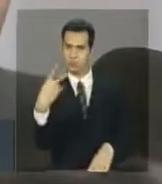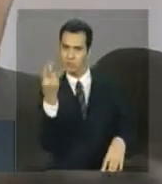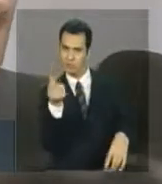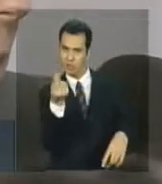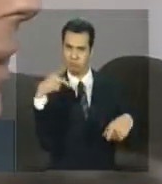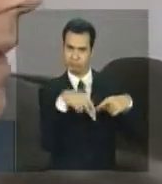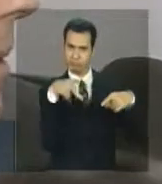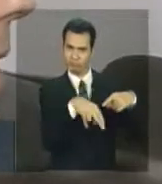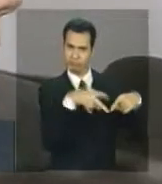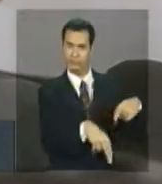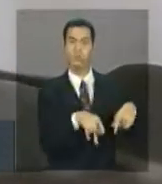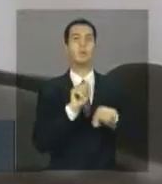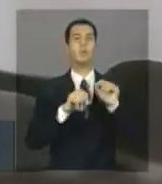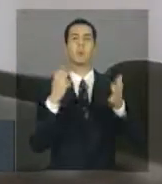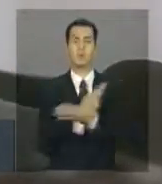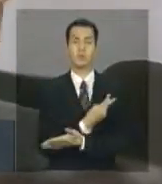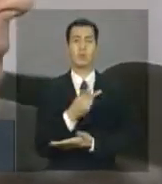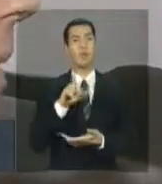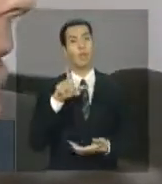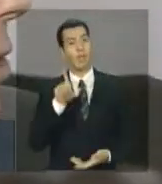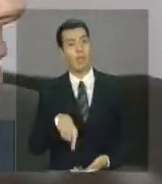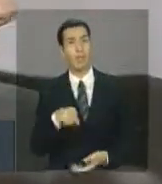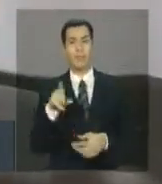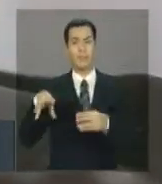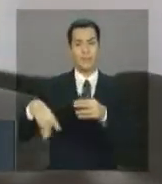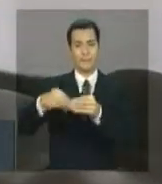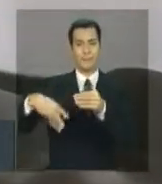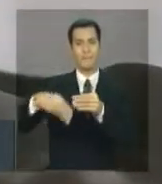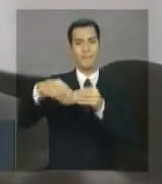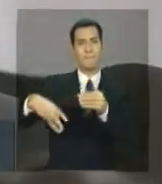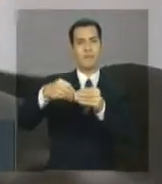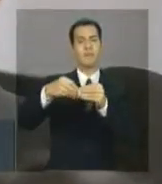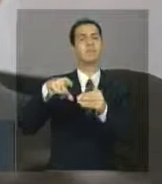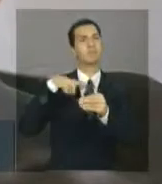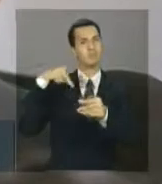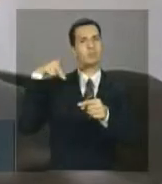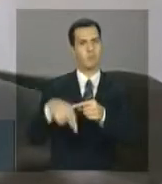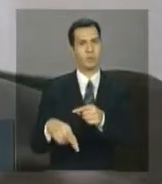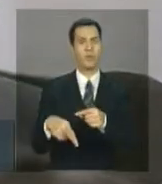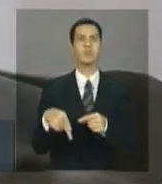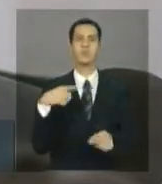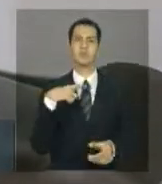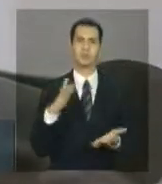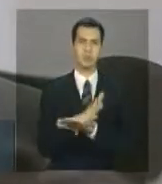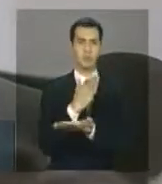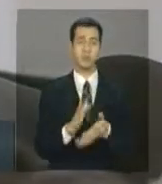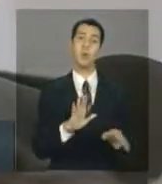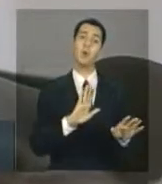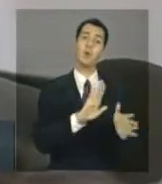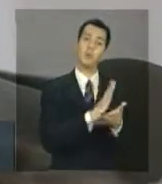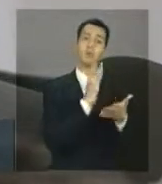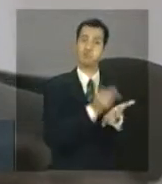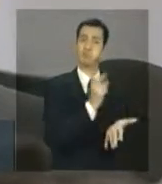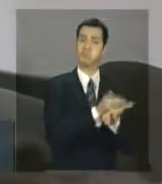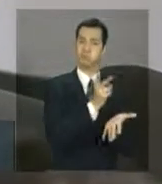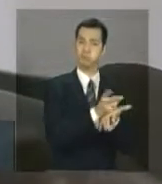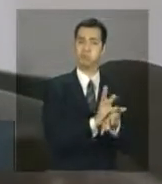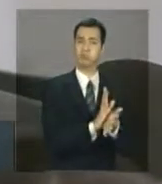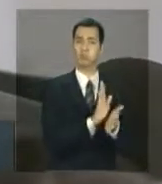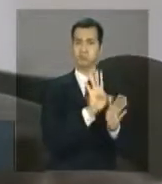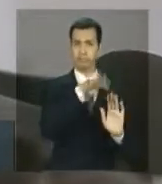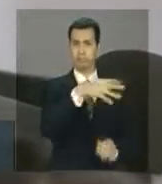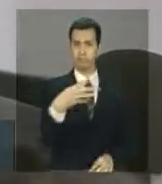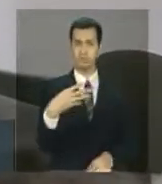uma parte das emendas, a outra parte está mantida, né, nos orçamentos, né, e os ministérios de